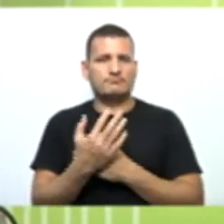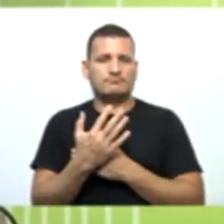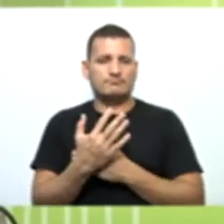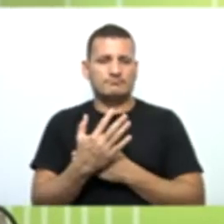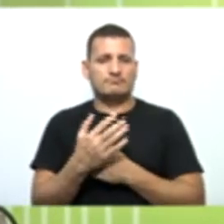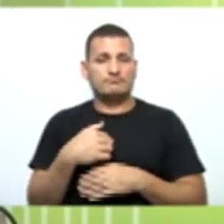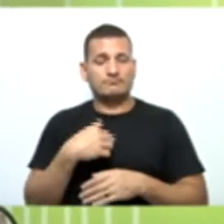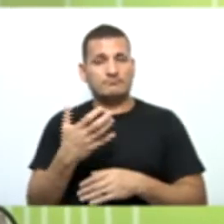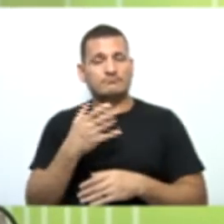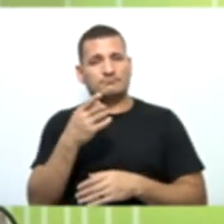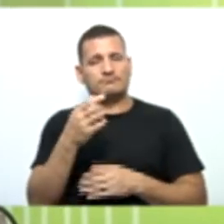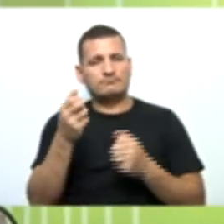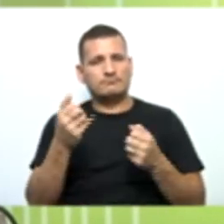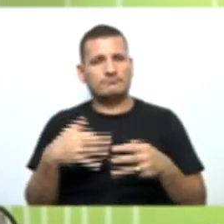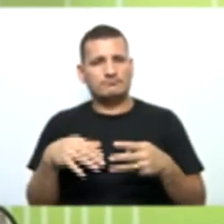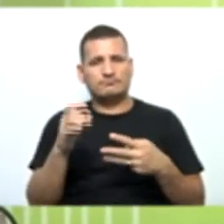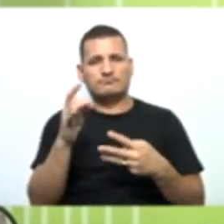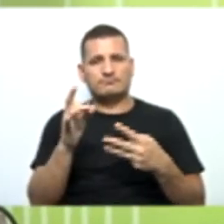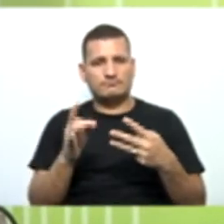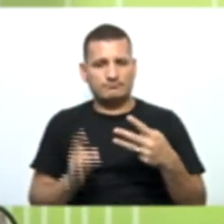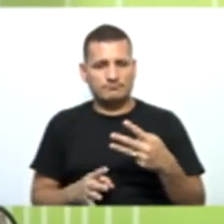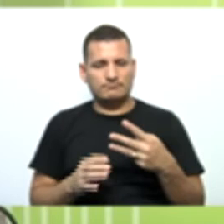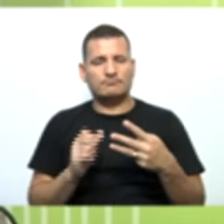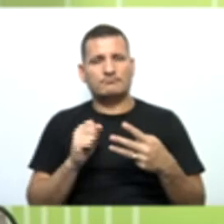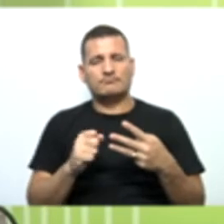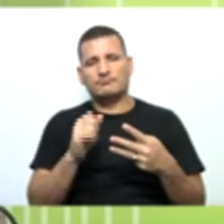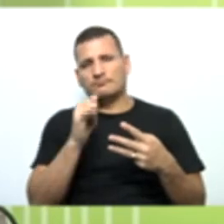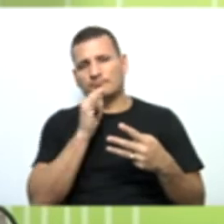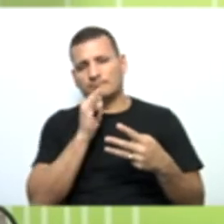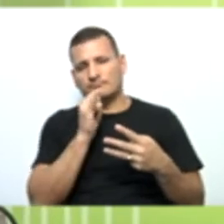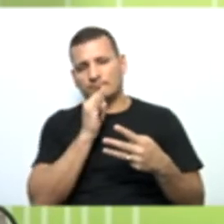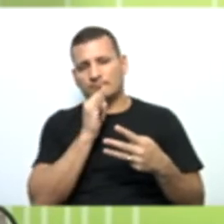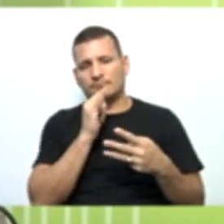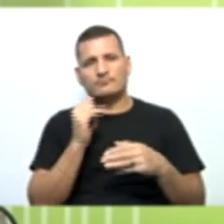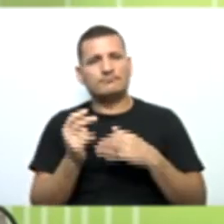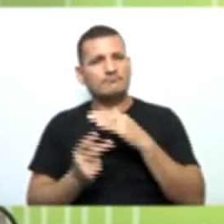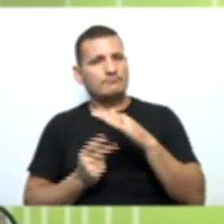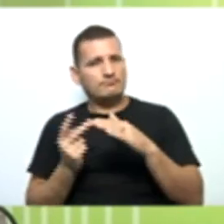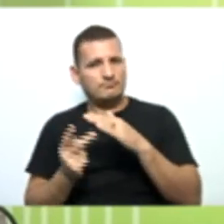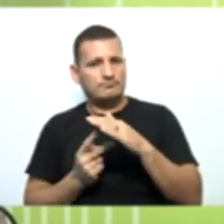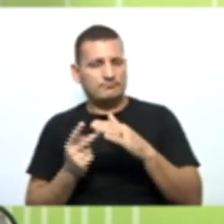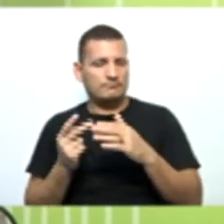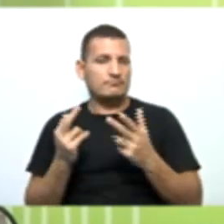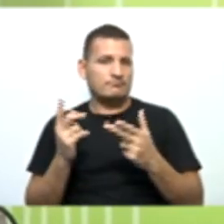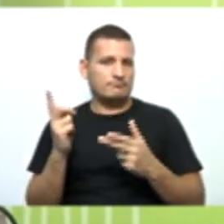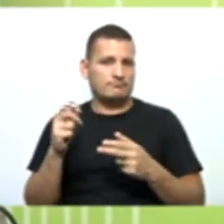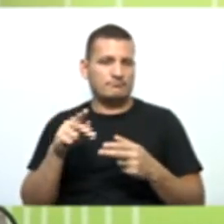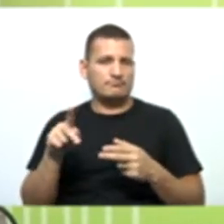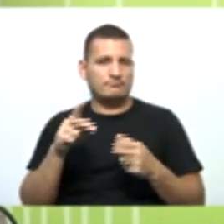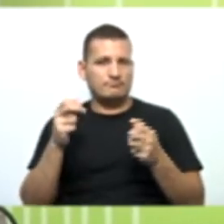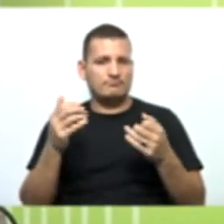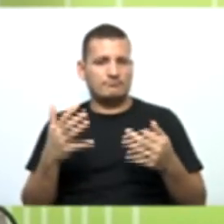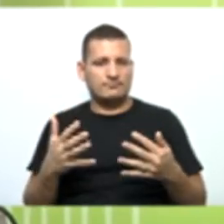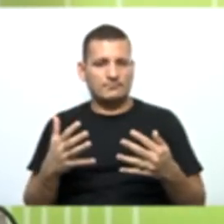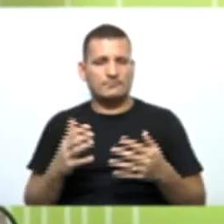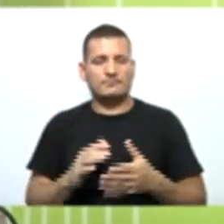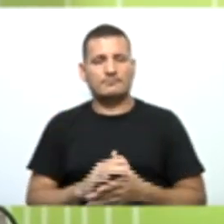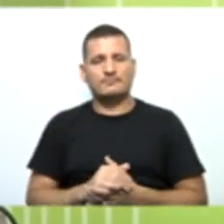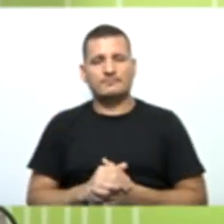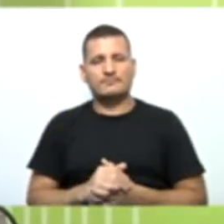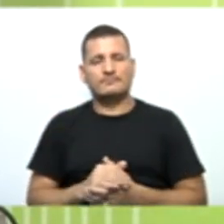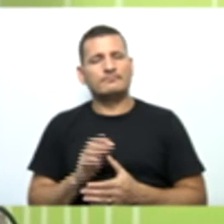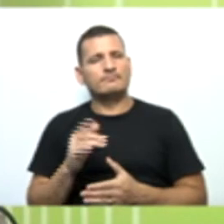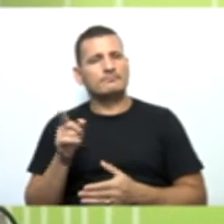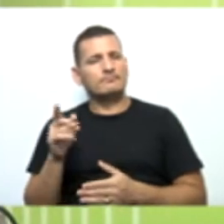Eu quero que você explique cada uma delas, né? Pode pegar um exemplo aí até da vitamina mesmo, como o professor falou. Ó, professor, então, lá